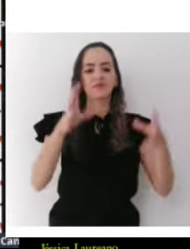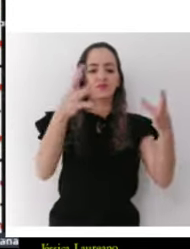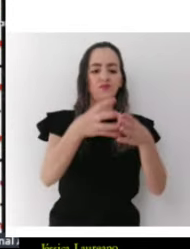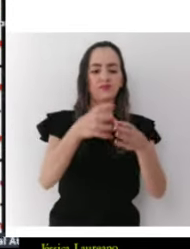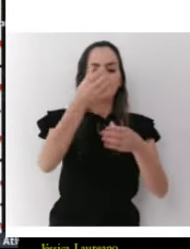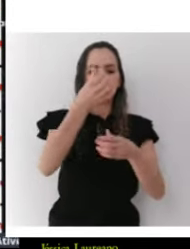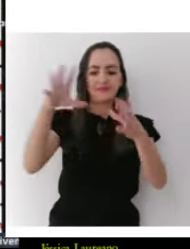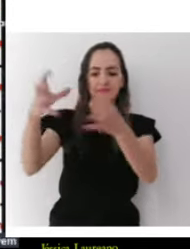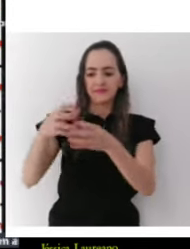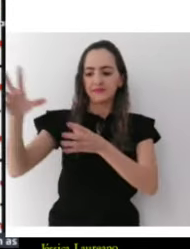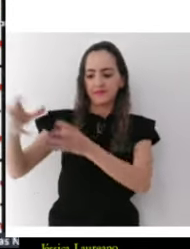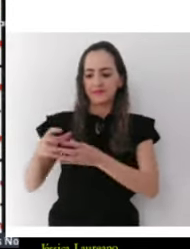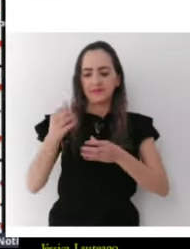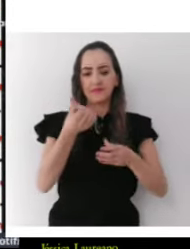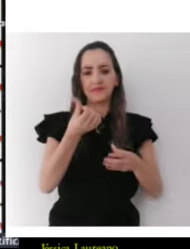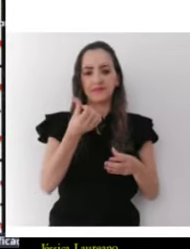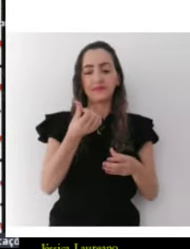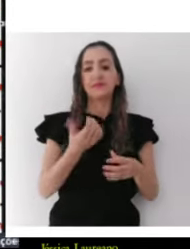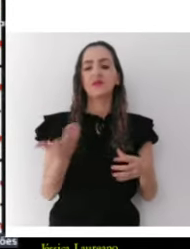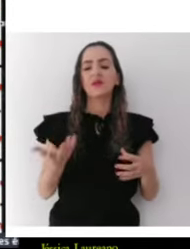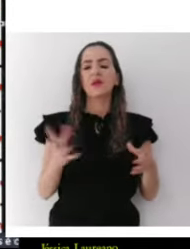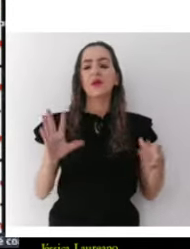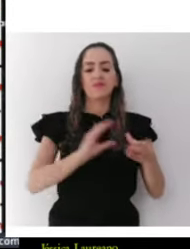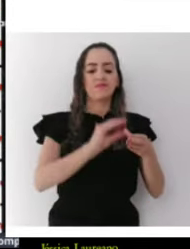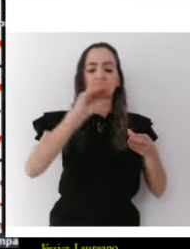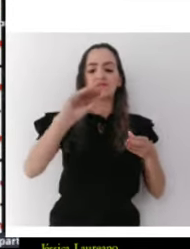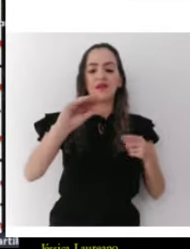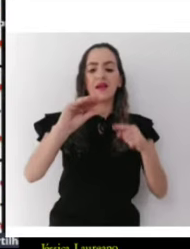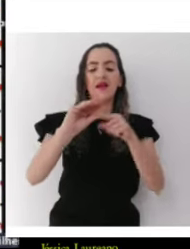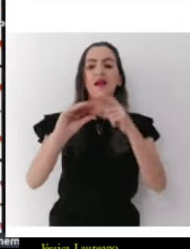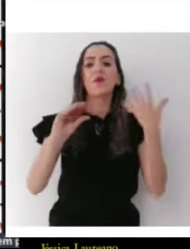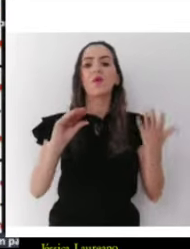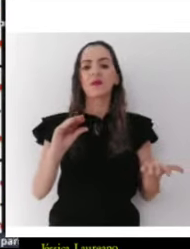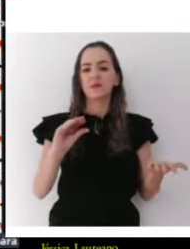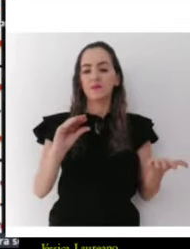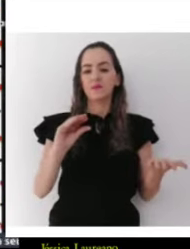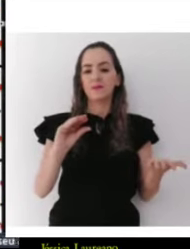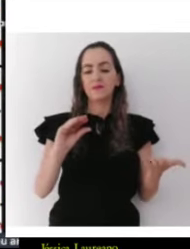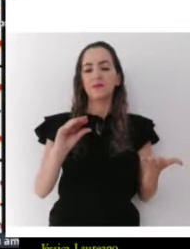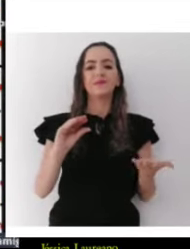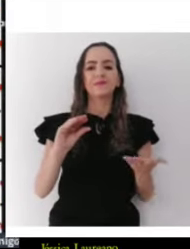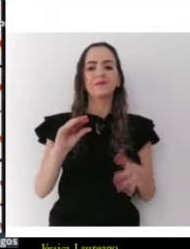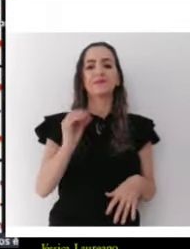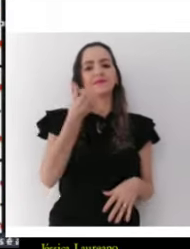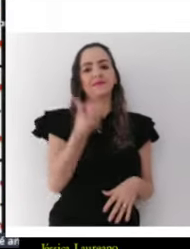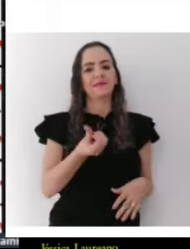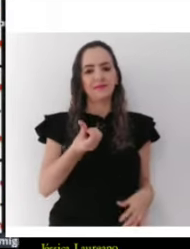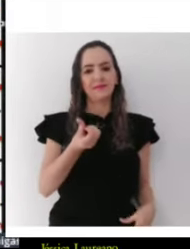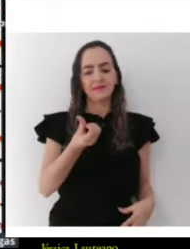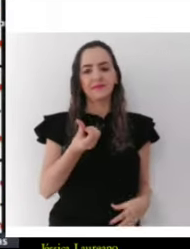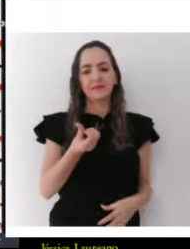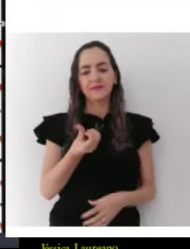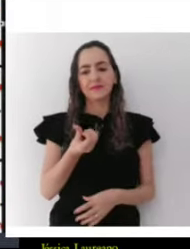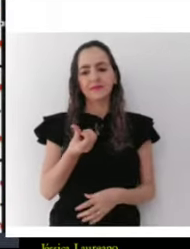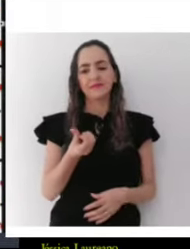6. Tá vendo? A cota é o quê, Karine? A cota é a parte. A parte significa que cada saco vai ter 6 mangas. Aí você